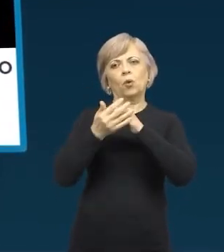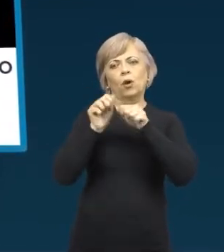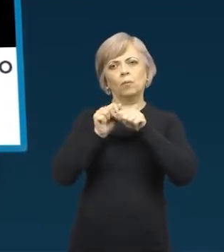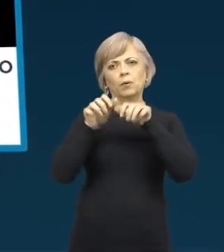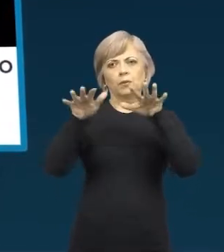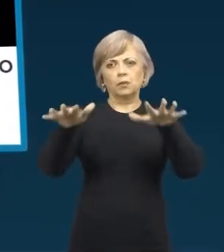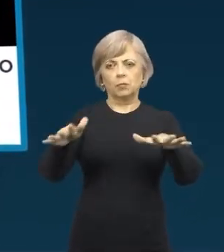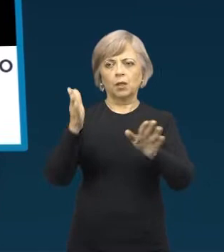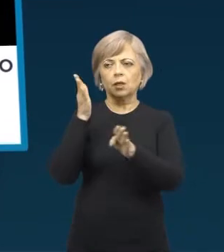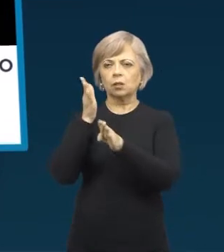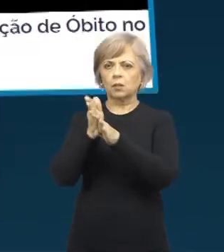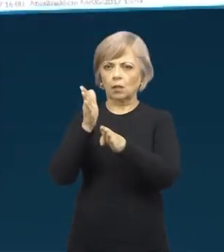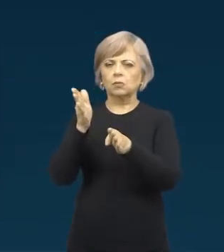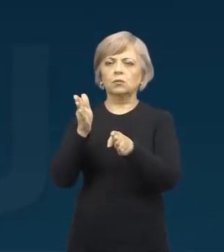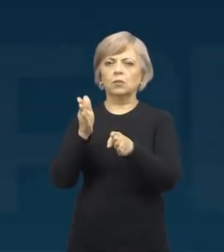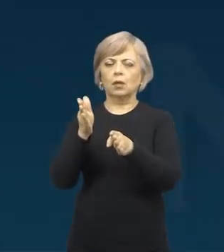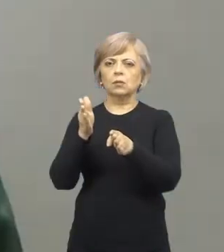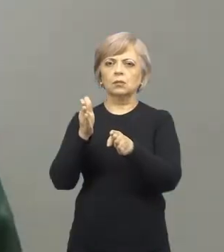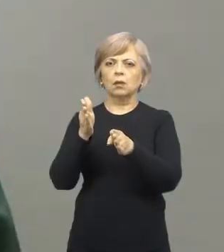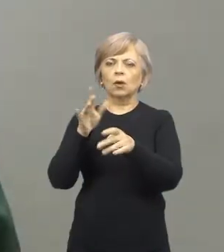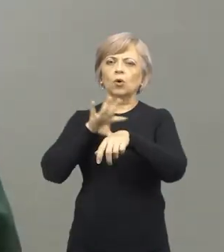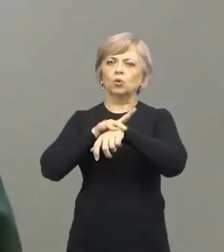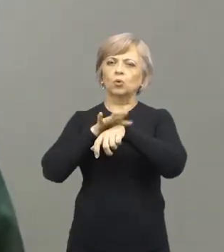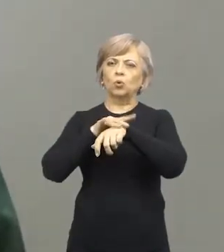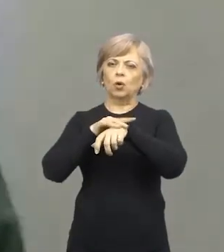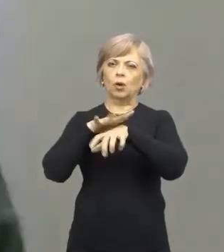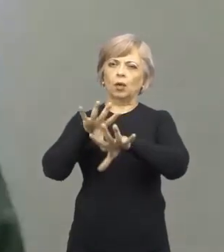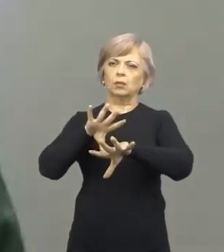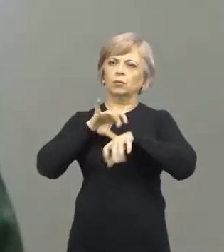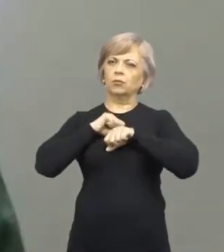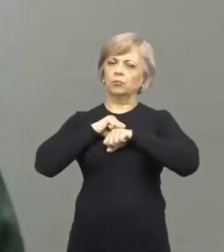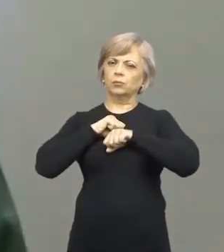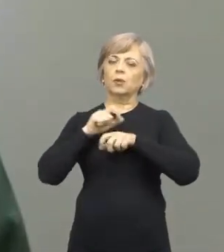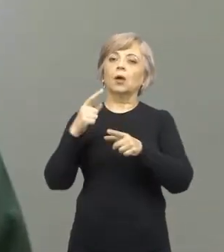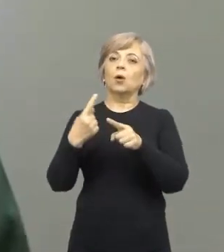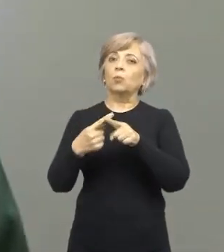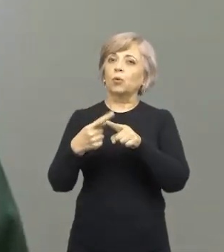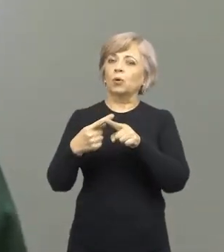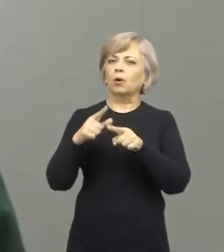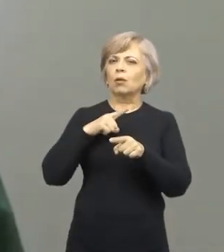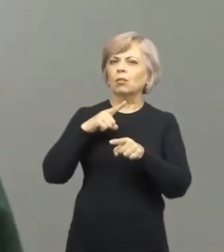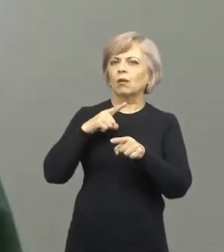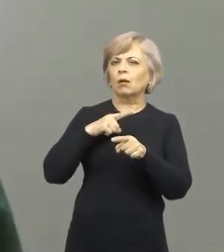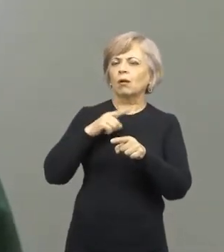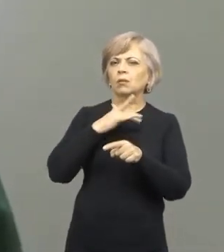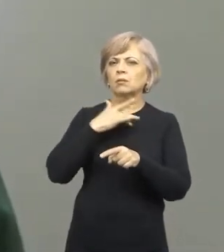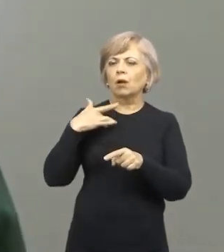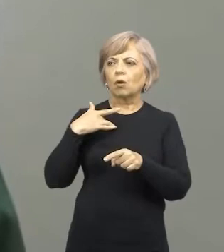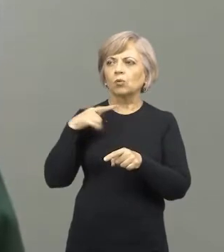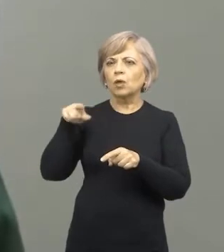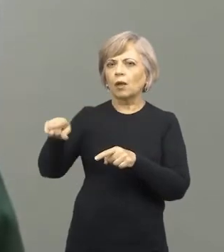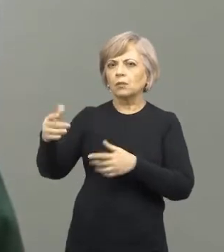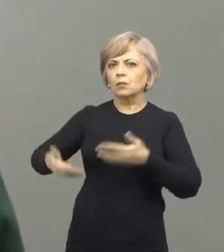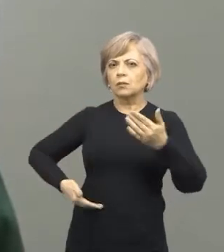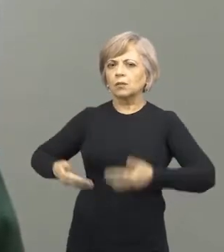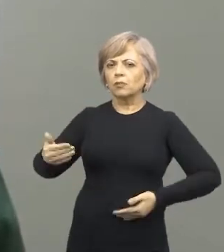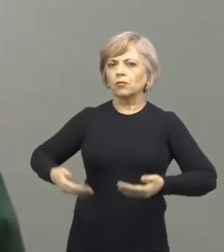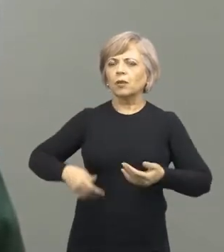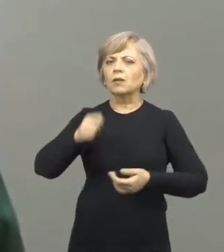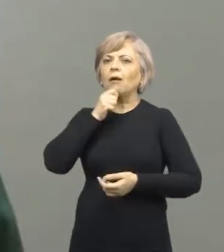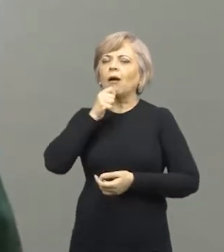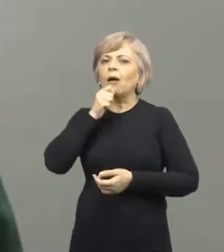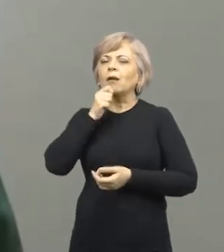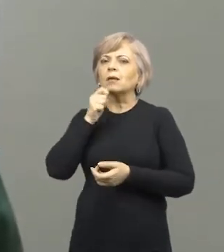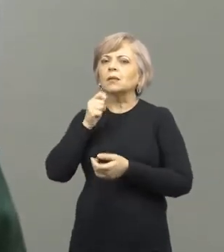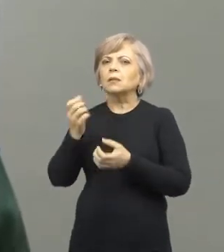de doenças infecto-contagiosas, numa atuação preventiva da saúde. Só que esse serviço, por ainda não ter sido